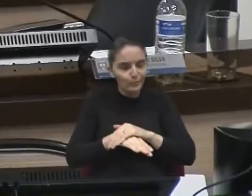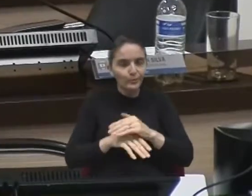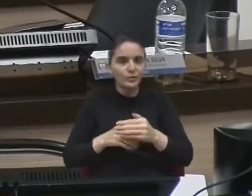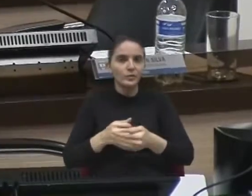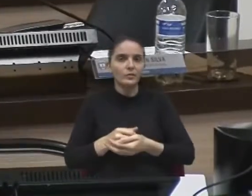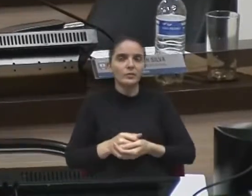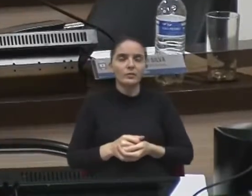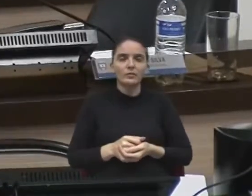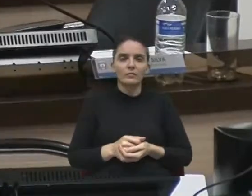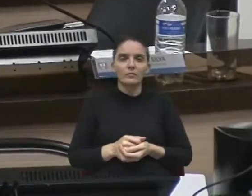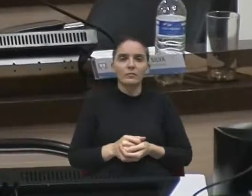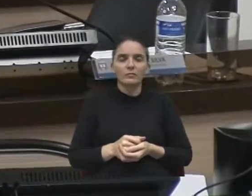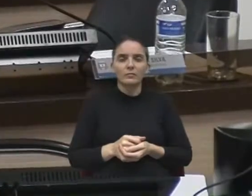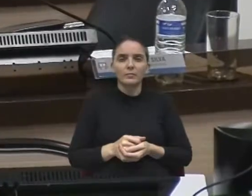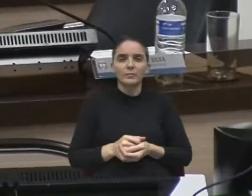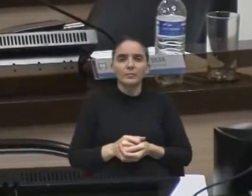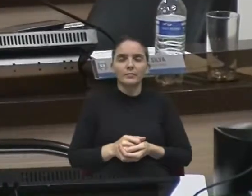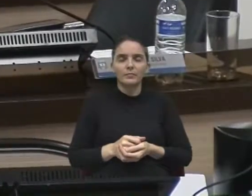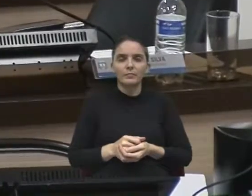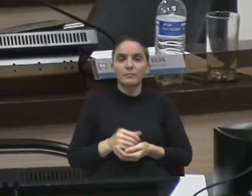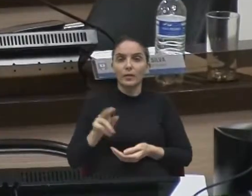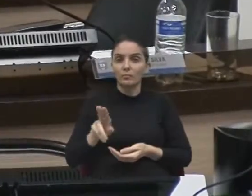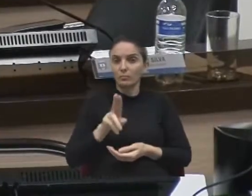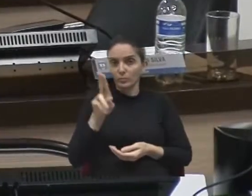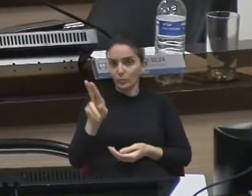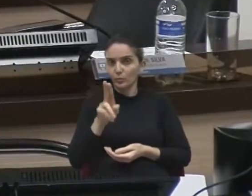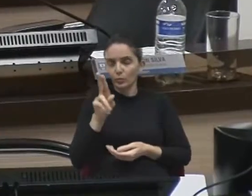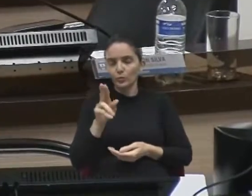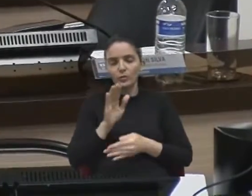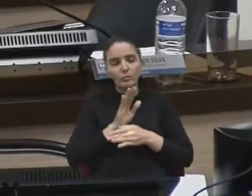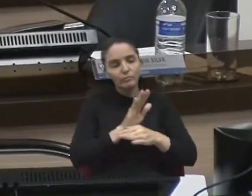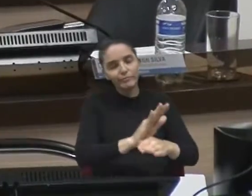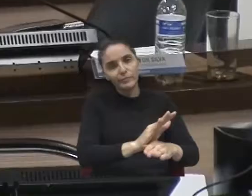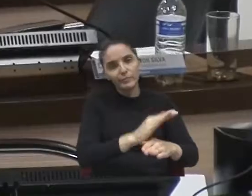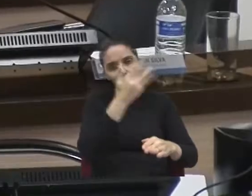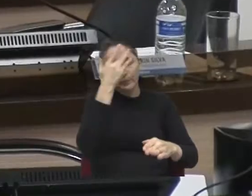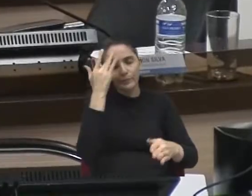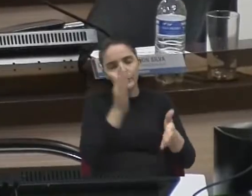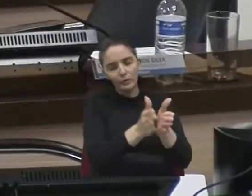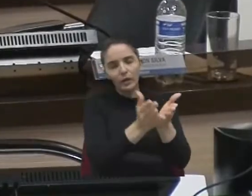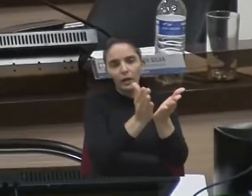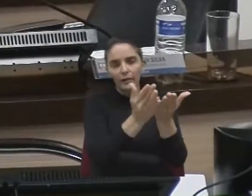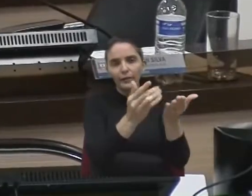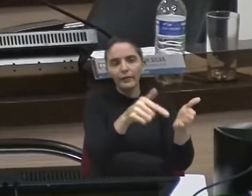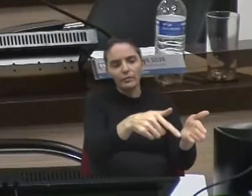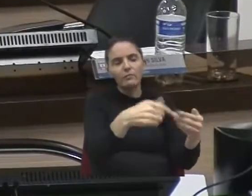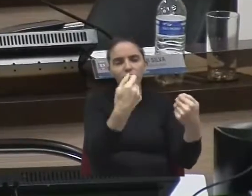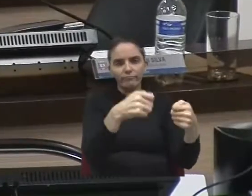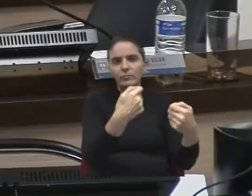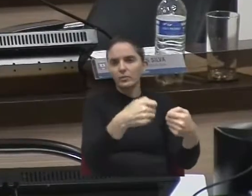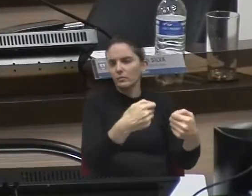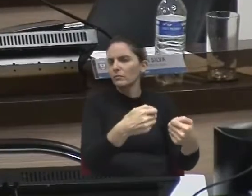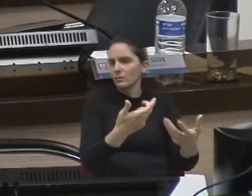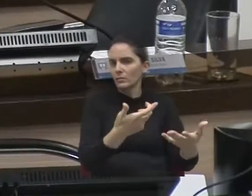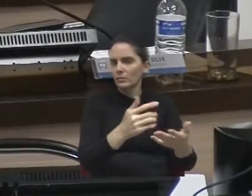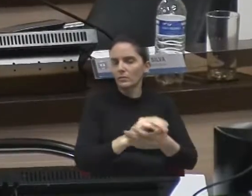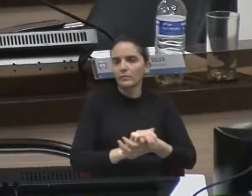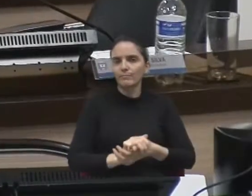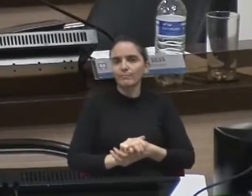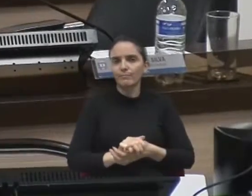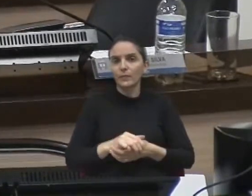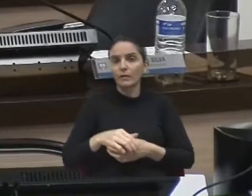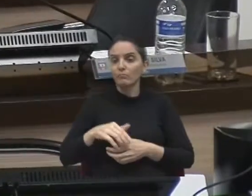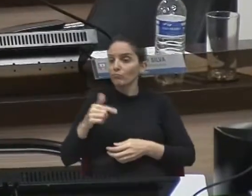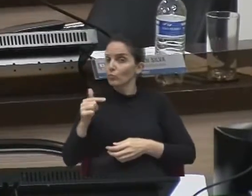que se utilizam às pessoas mais carentes, que precisam dessa ajuda. Então, se não fosse essas associações, instituições,